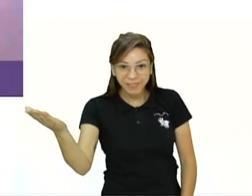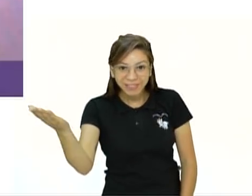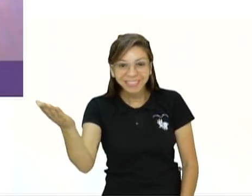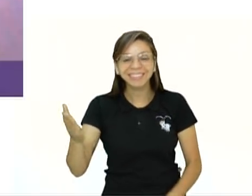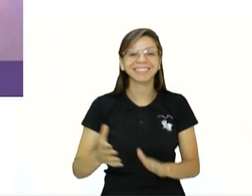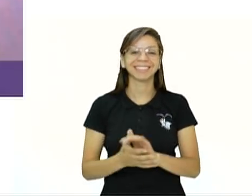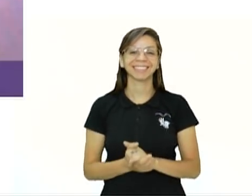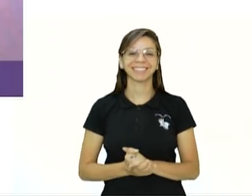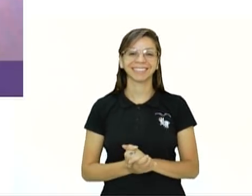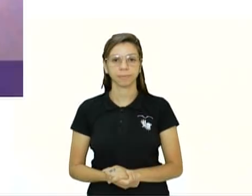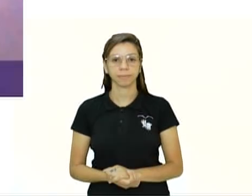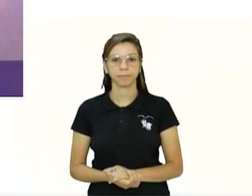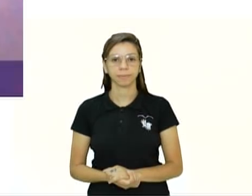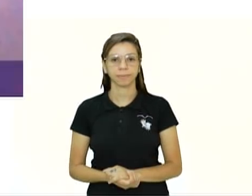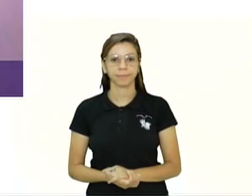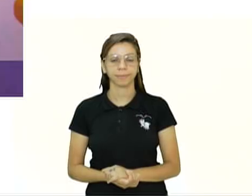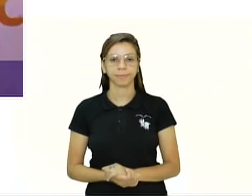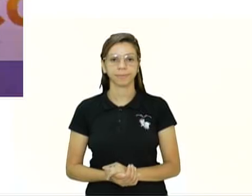Parque Tanguá.